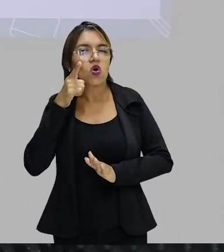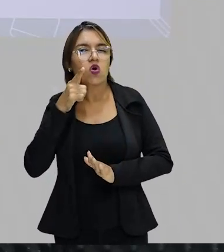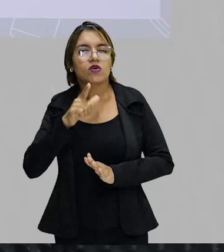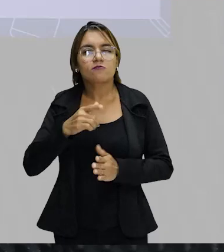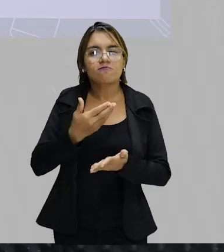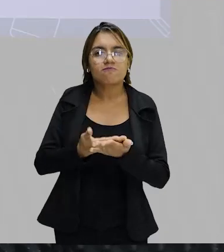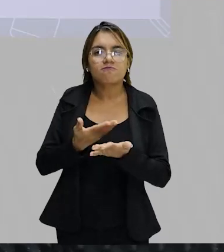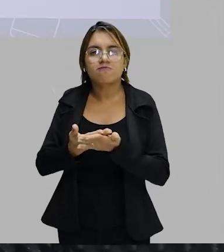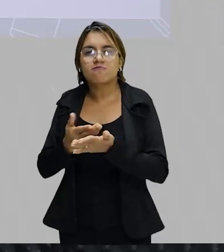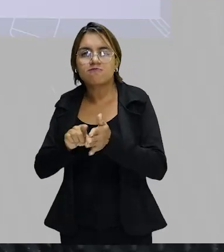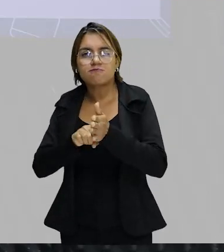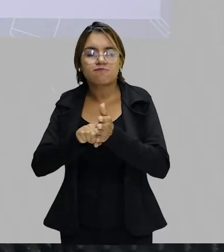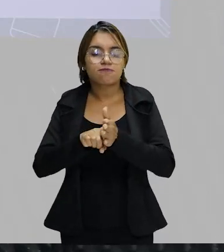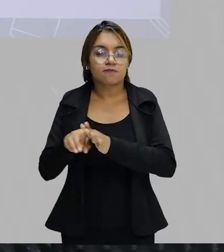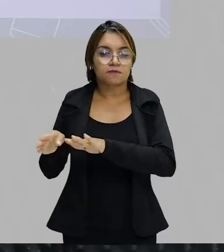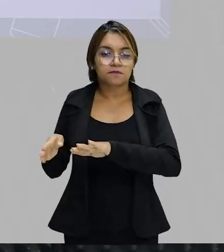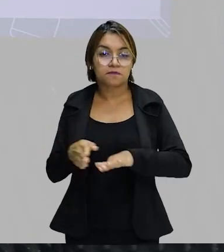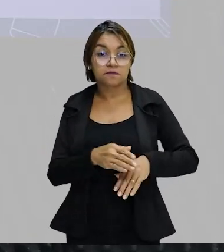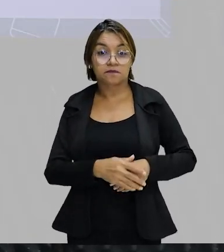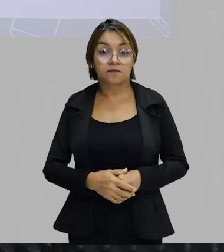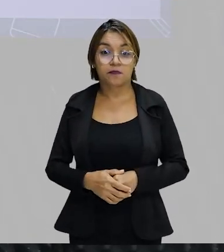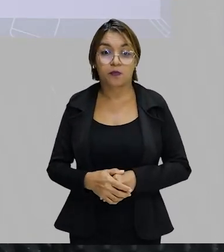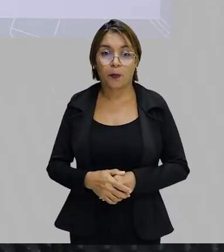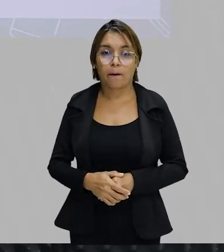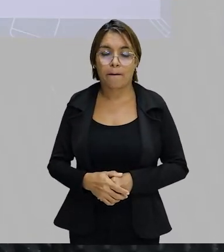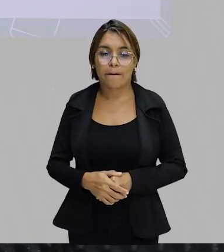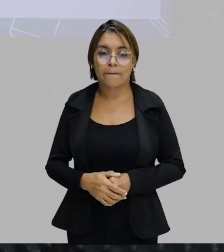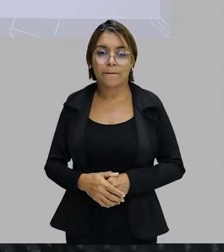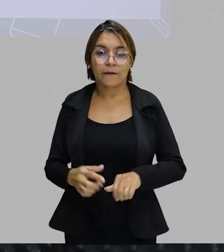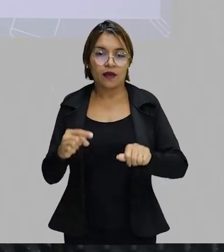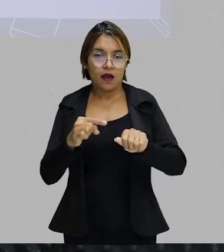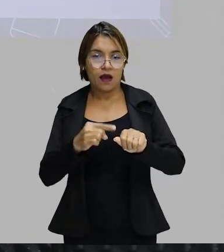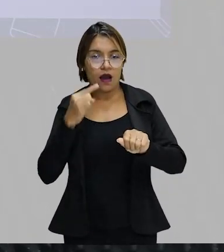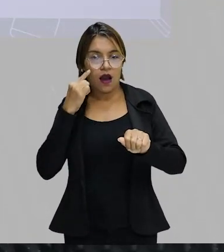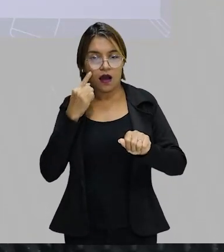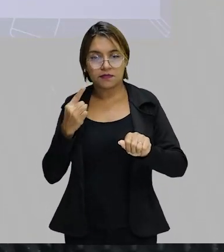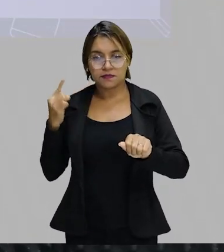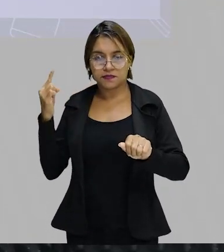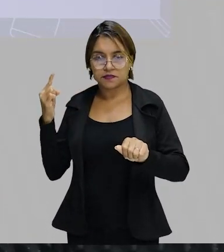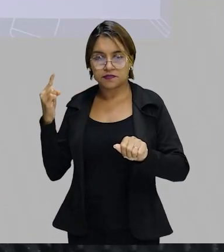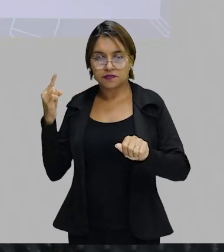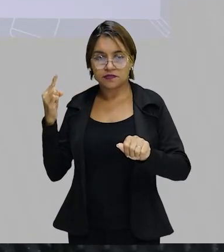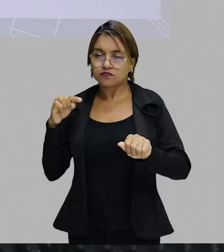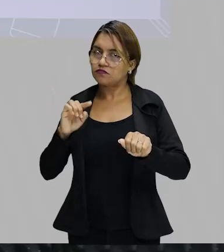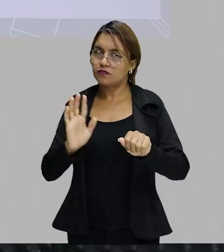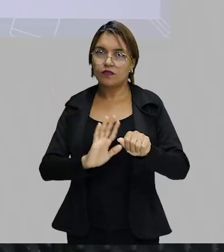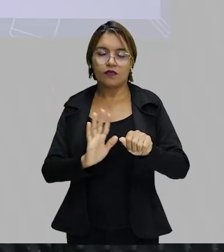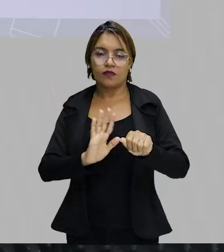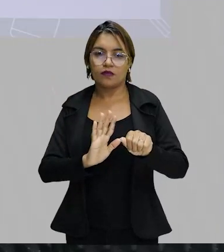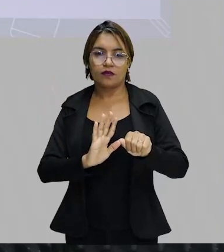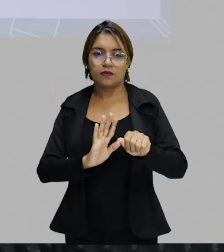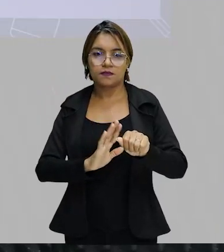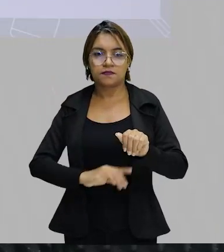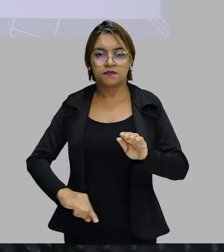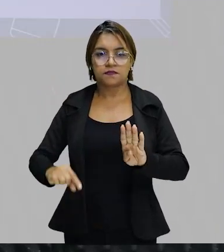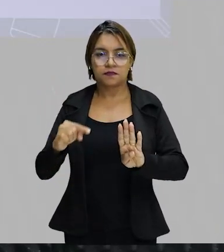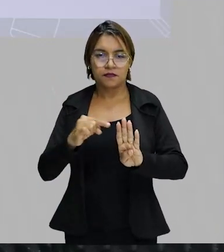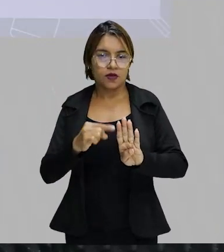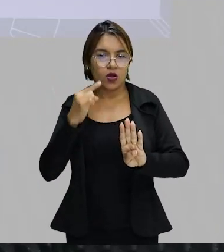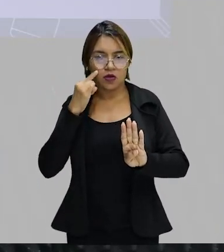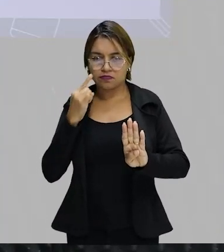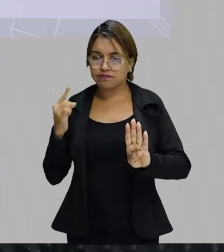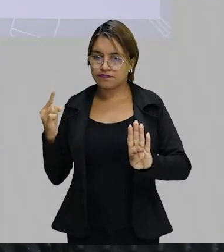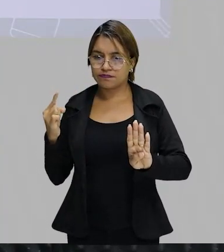ainda. Então, ela é falsa quando as duas proposições são falsas? Não. Ela é verdadeira quando as duas são